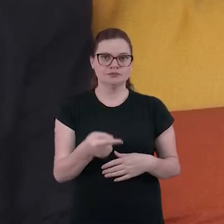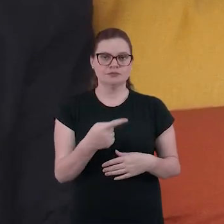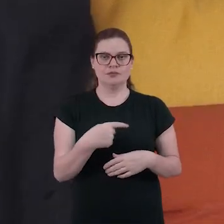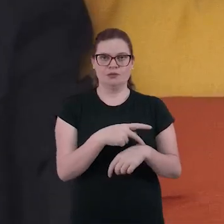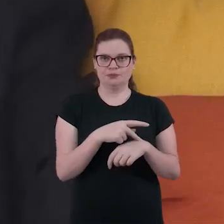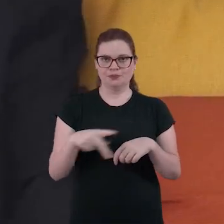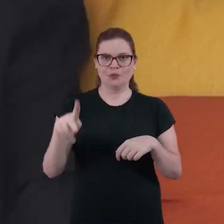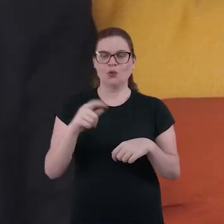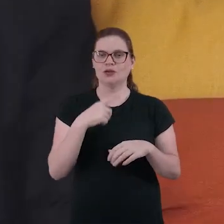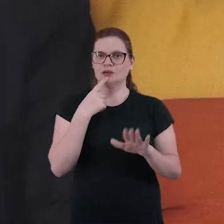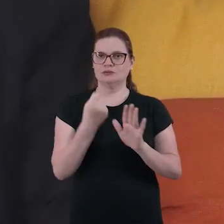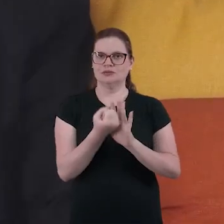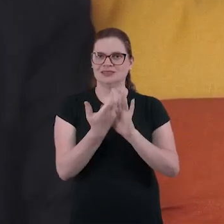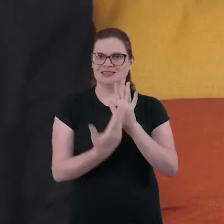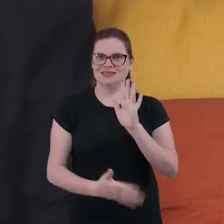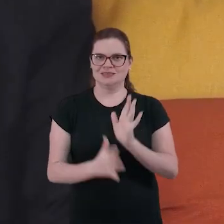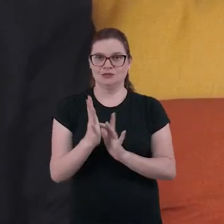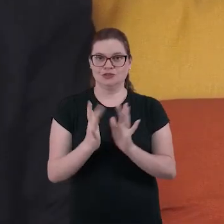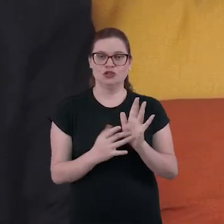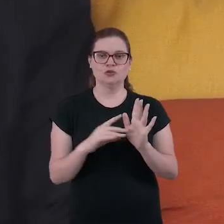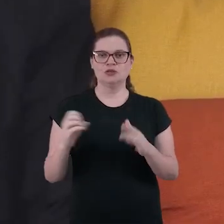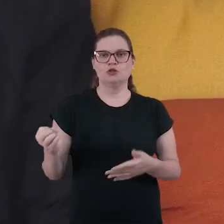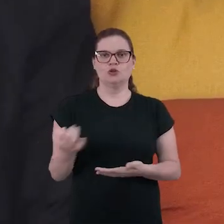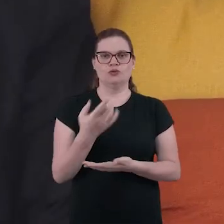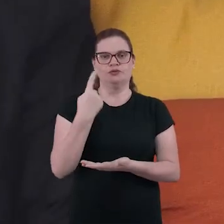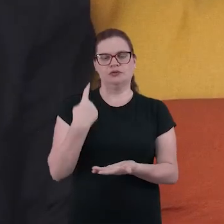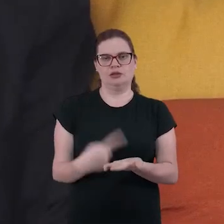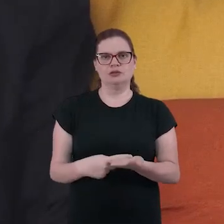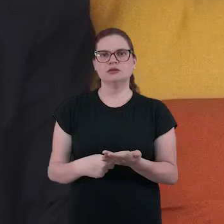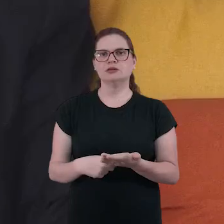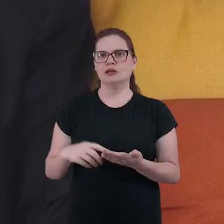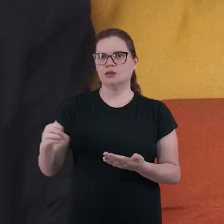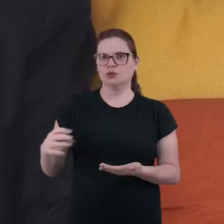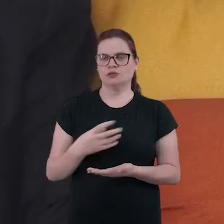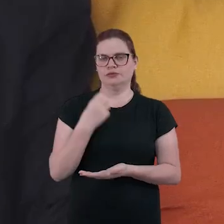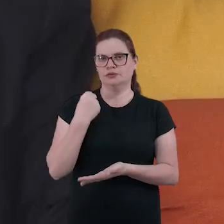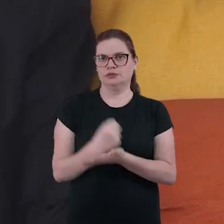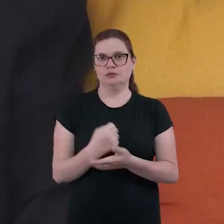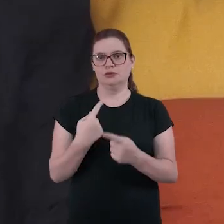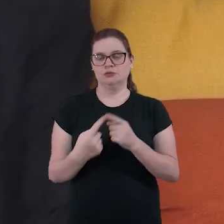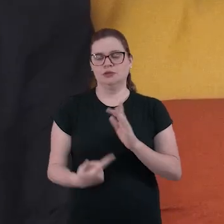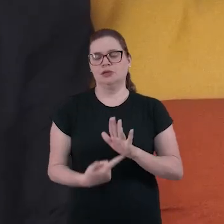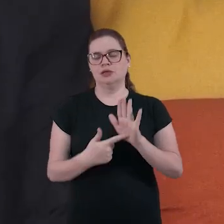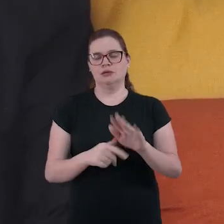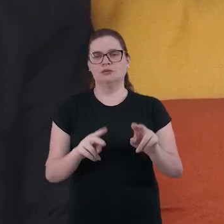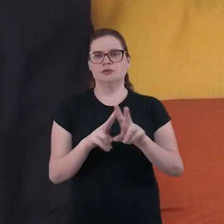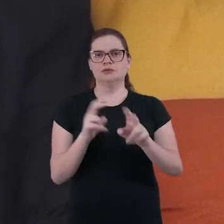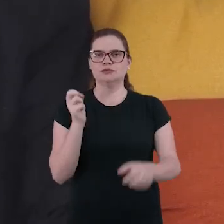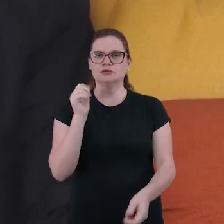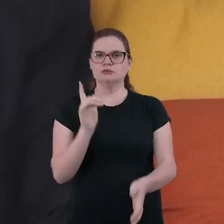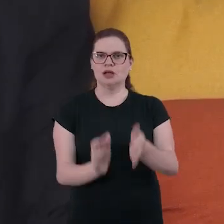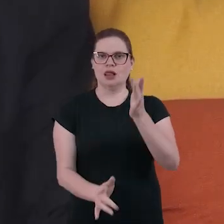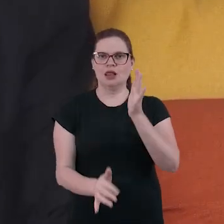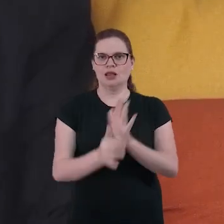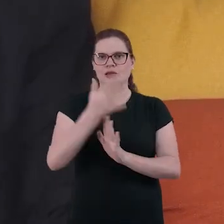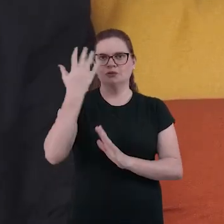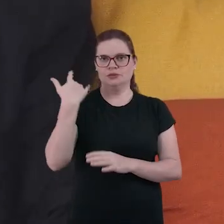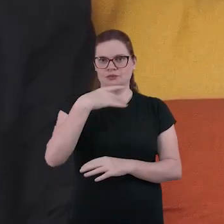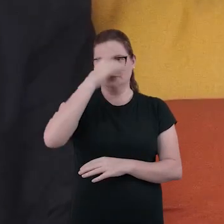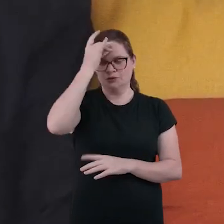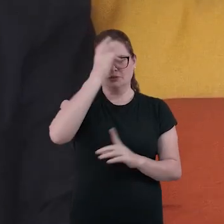derramar do sangue de Jesus na cruz fala abundantemente da operação do Espírito Santo na vida da